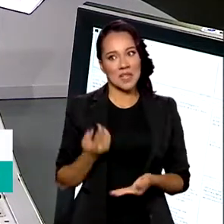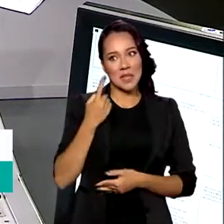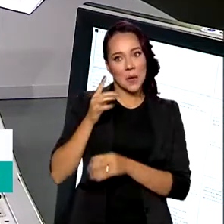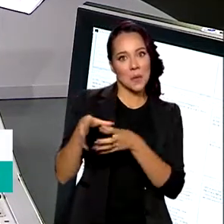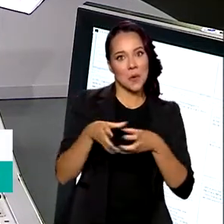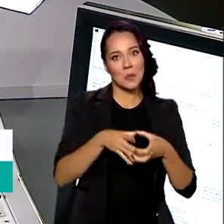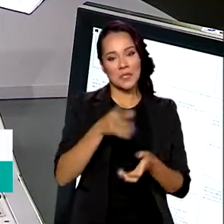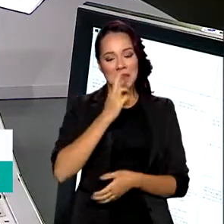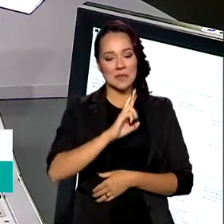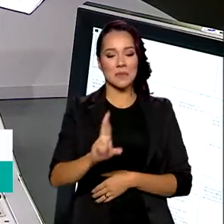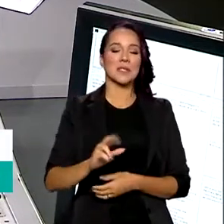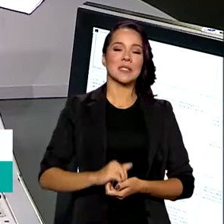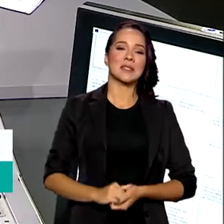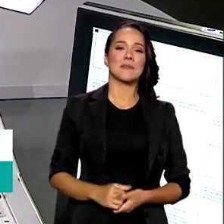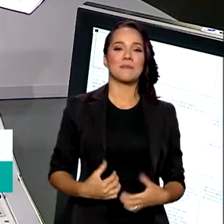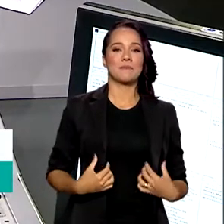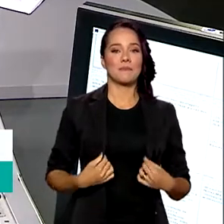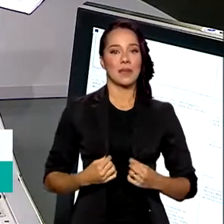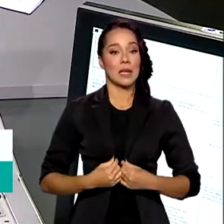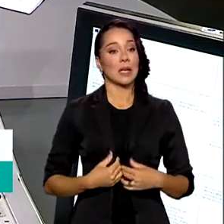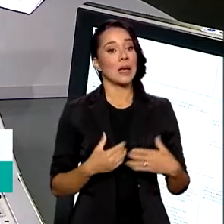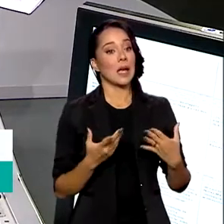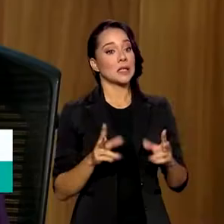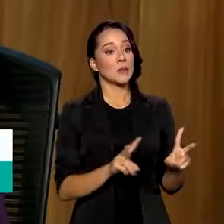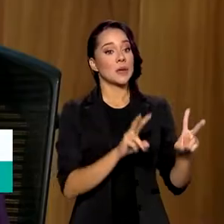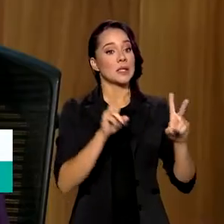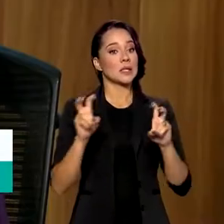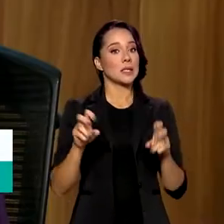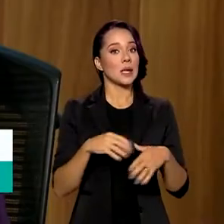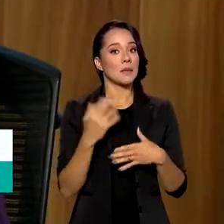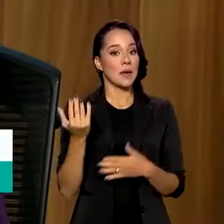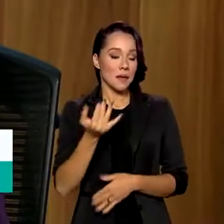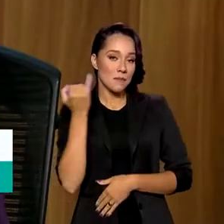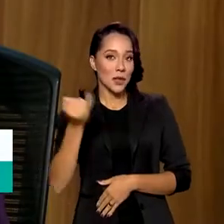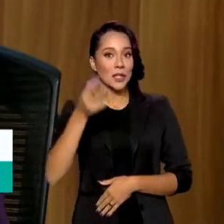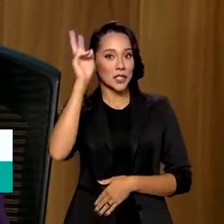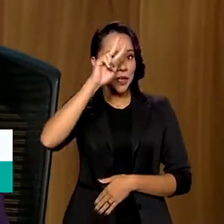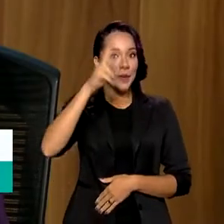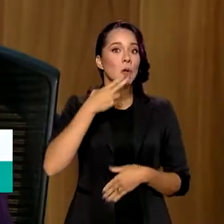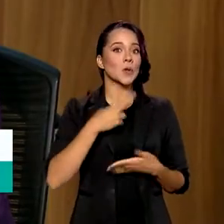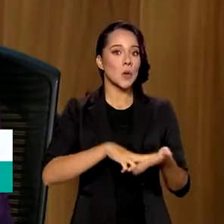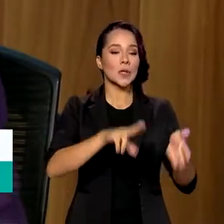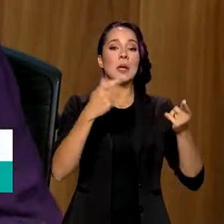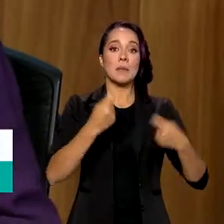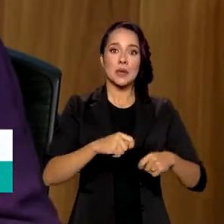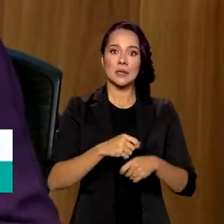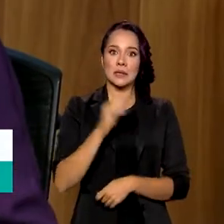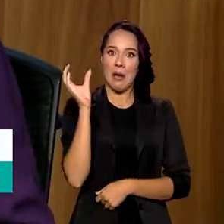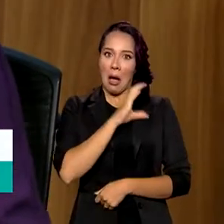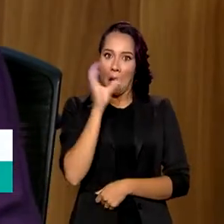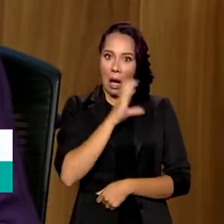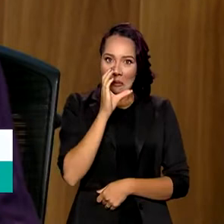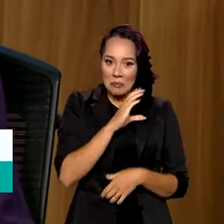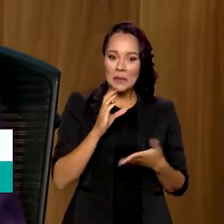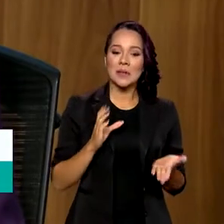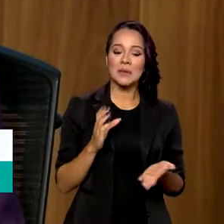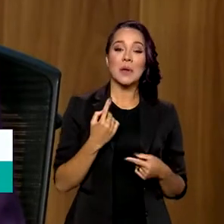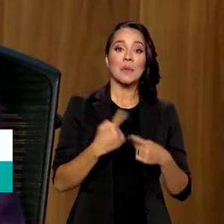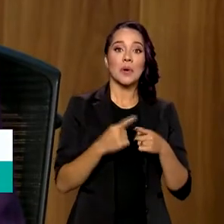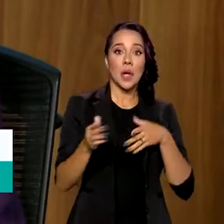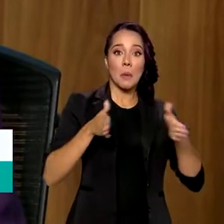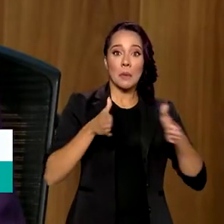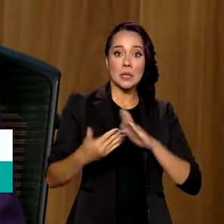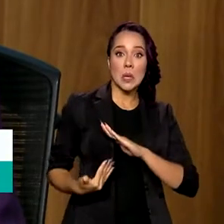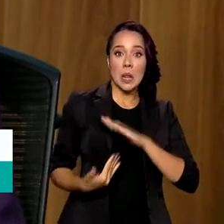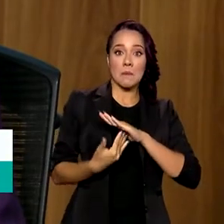tem um conjunto de soluções para o país e aí sobre esse assunto é importante lembrar que os Correios precisam correr né porque o